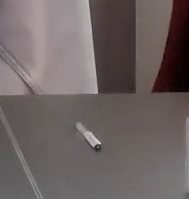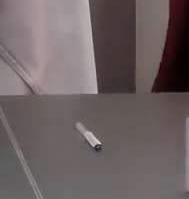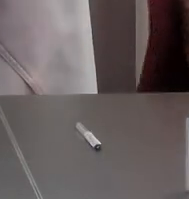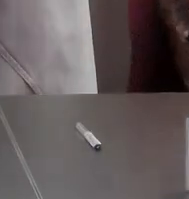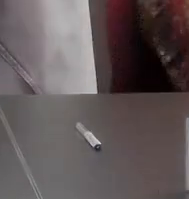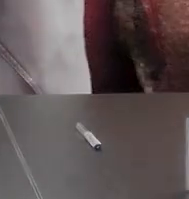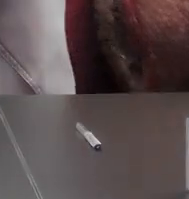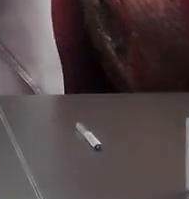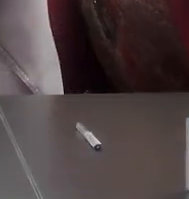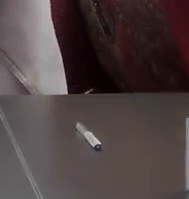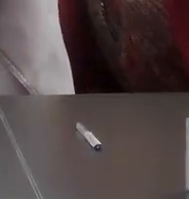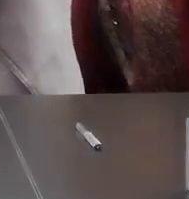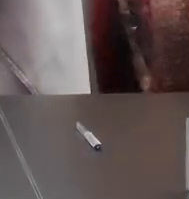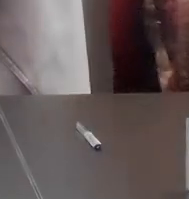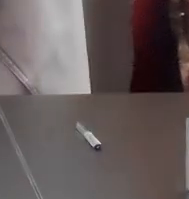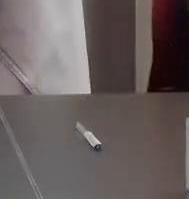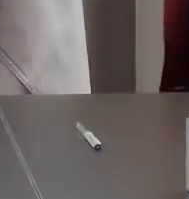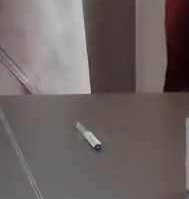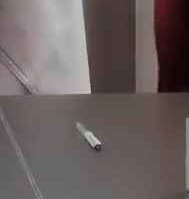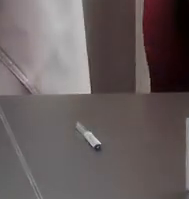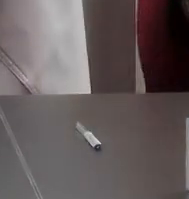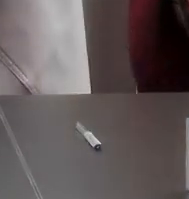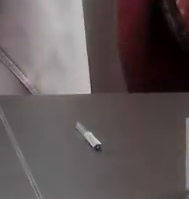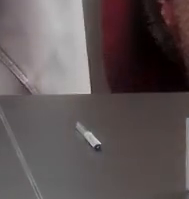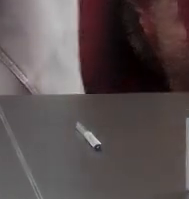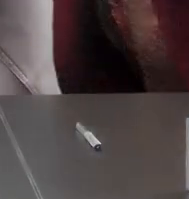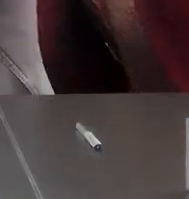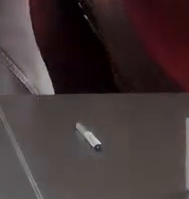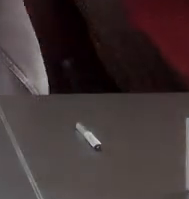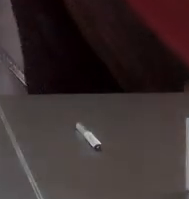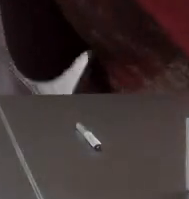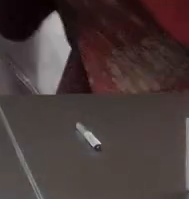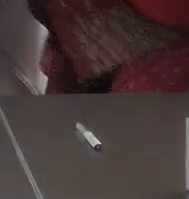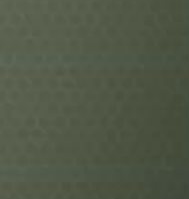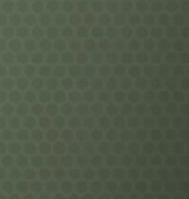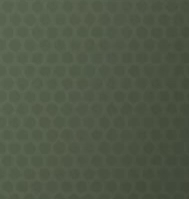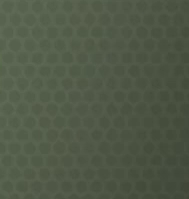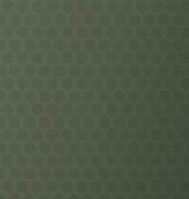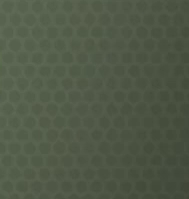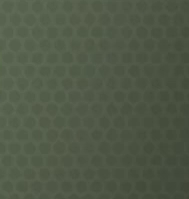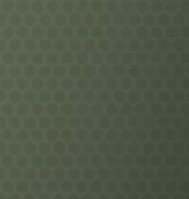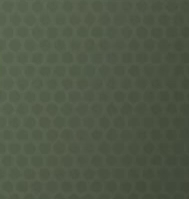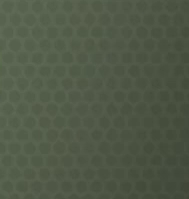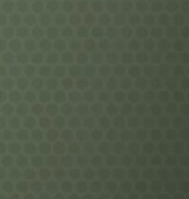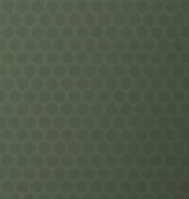encerrada esta nossa reunião de instalação da Comissão Parlamentar de Inquérito. Muito obrigado.